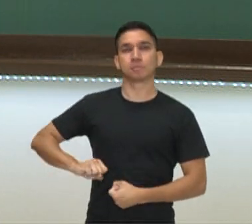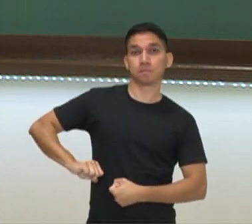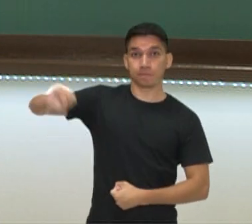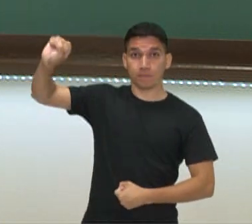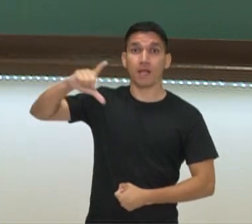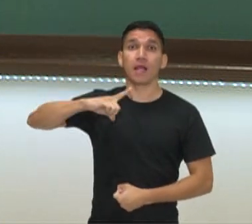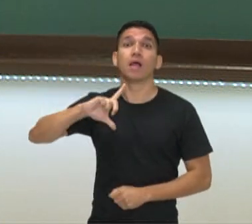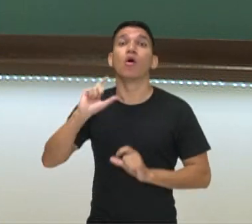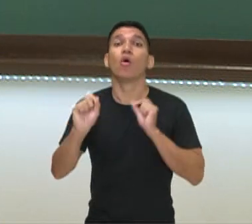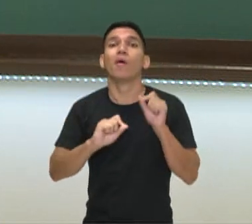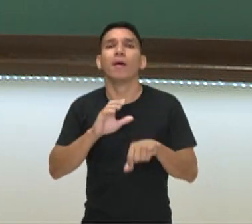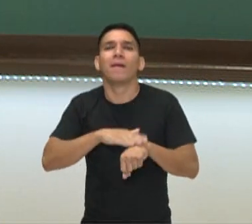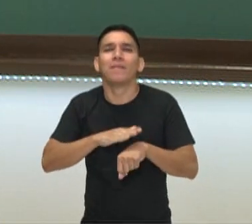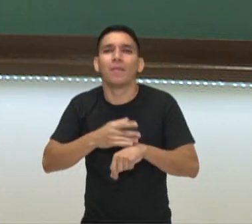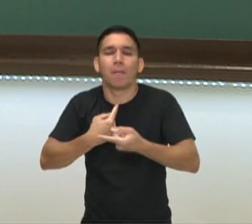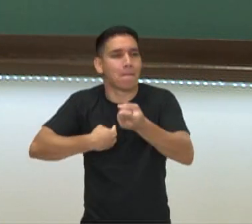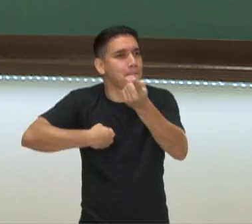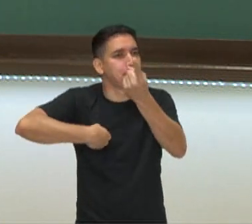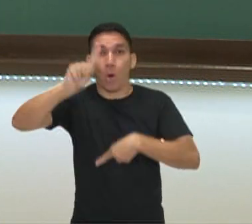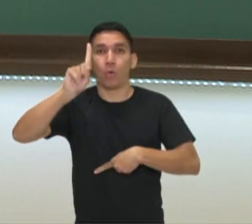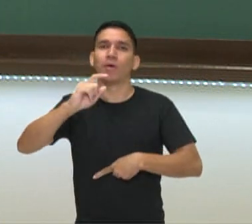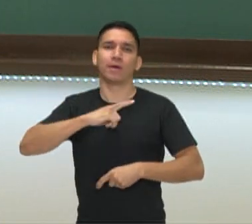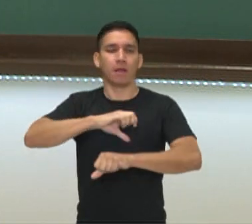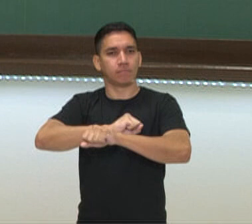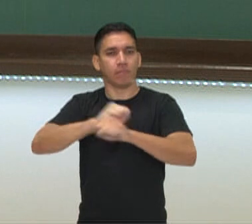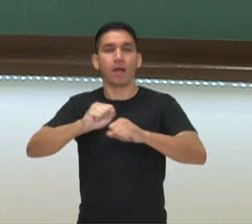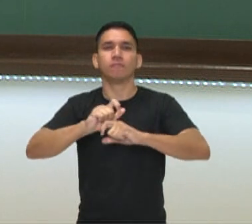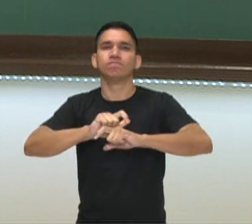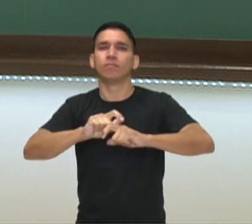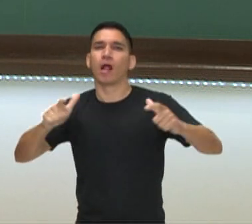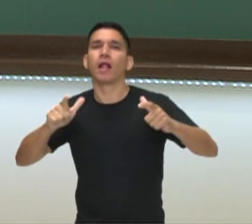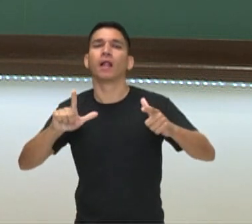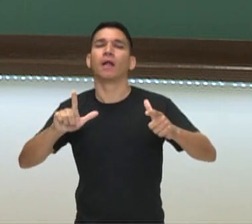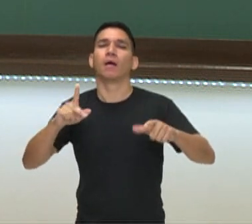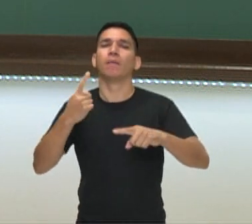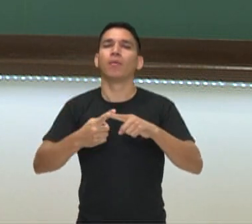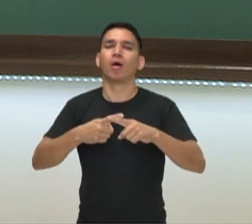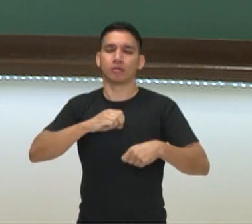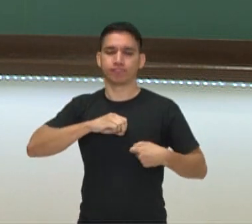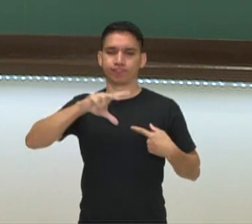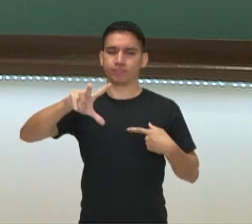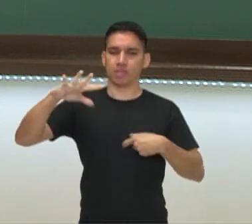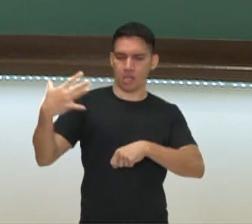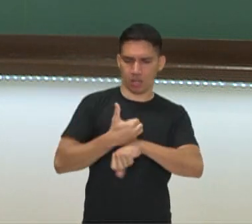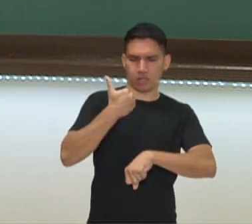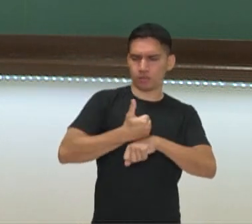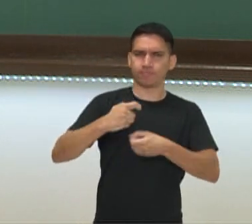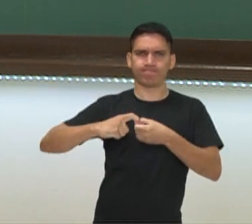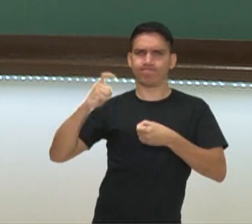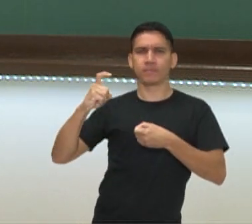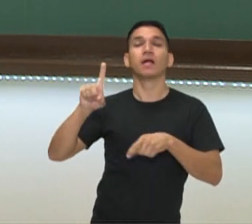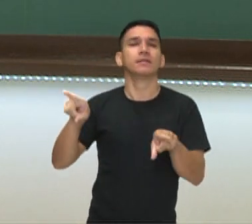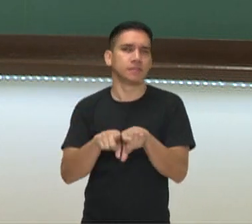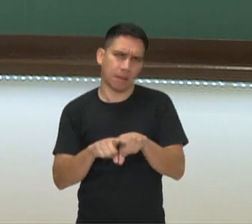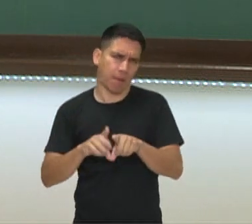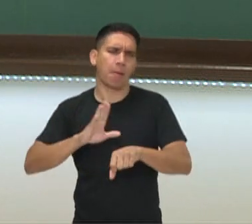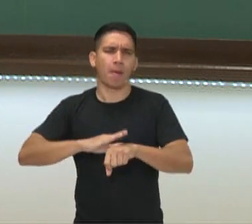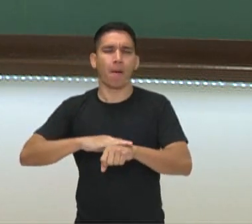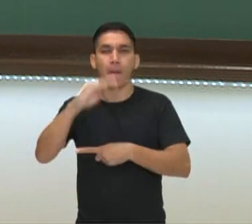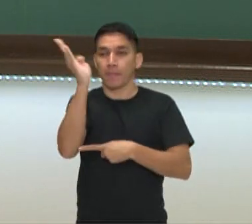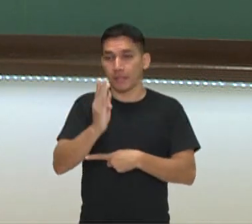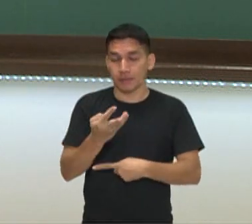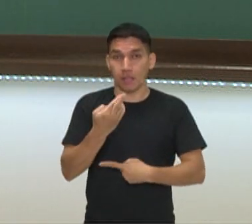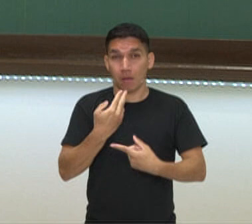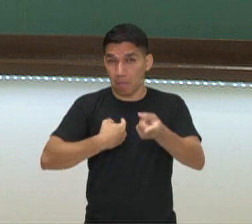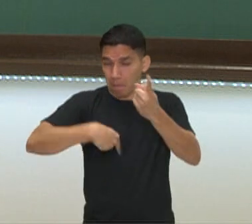mudanças mais abruptas assim, né, em relação à colonização portuguesa. Assim como também quando o Brasil se torna uma república, pensa-se